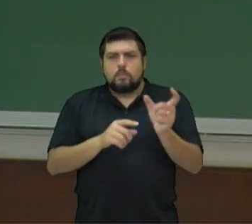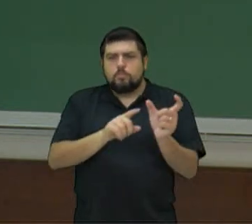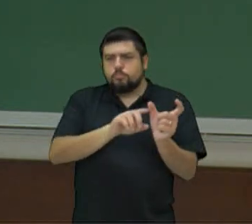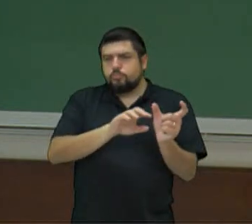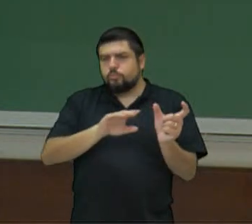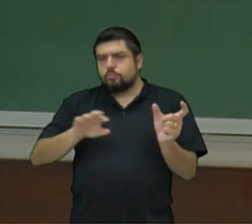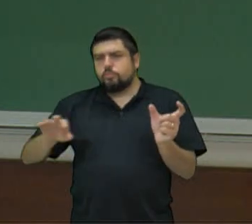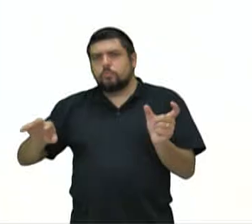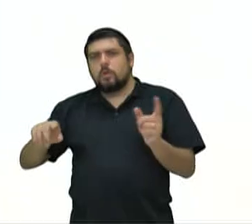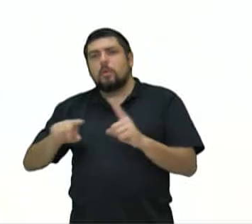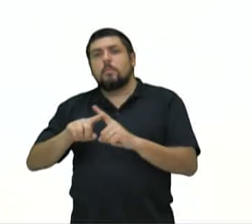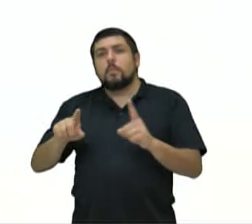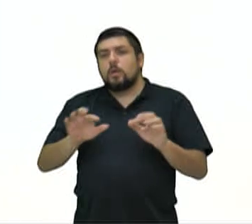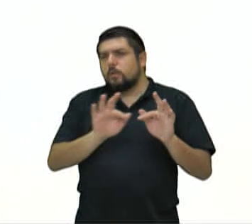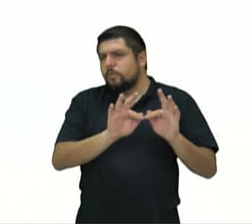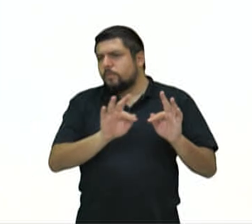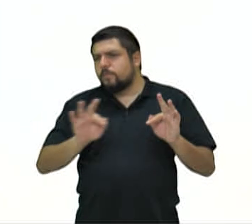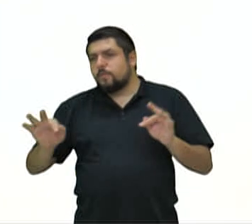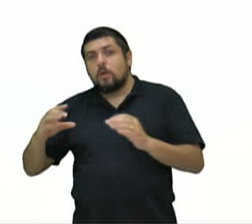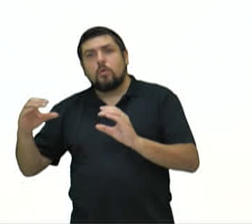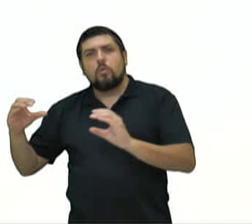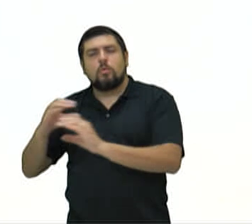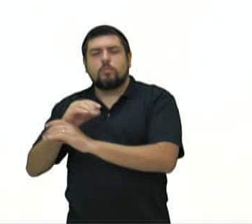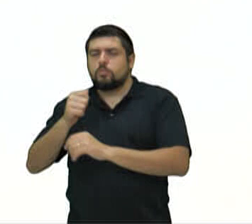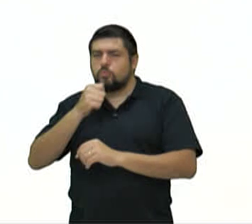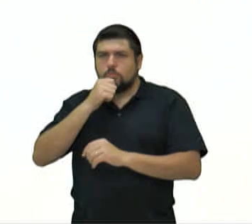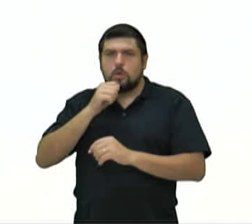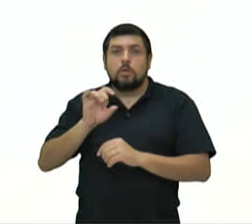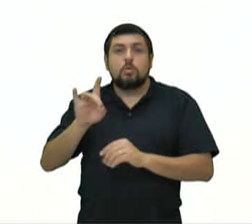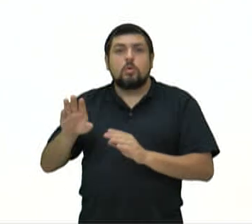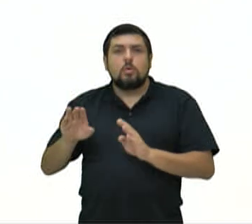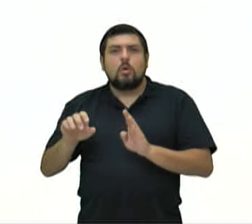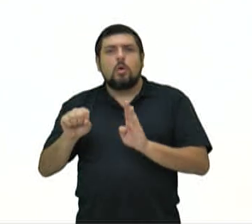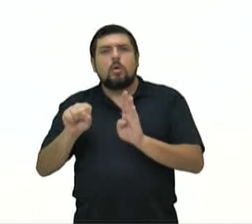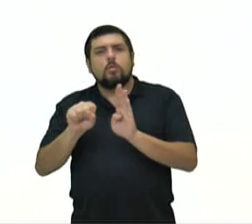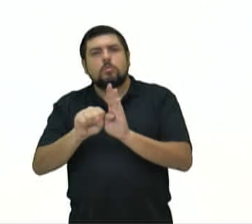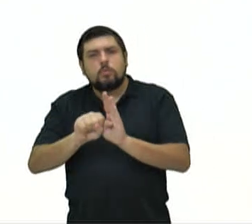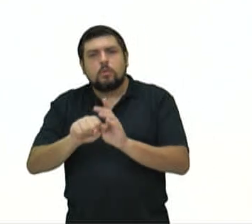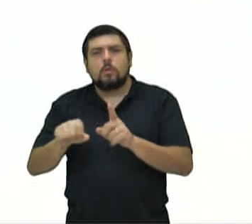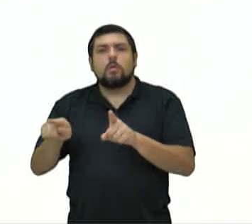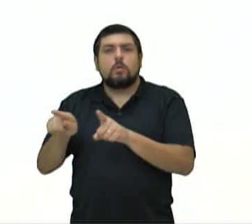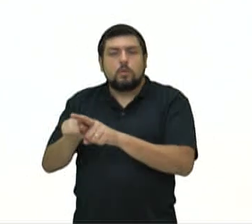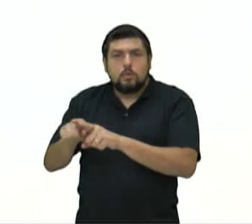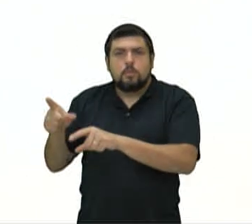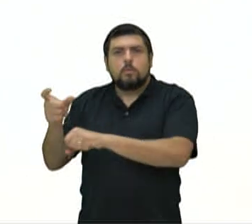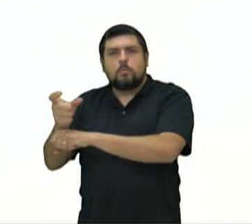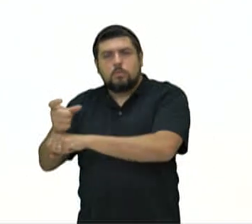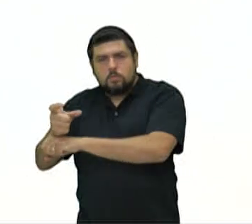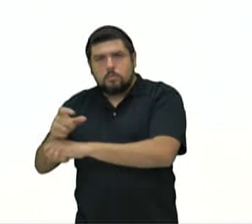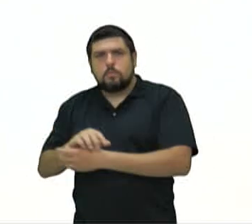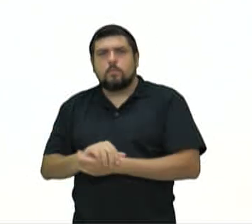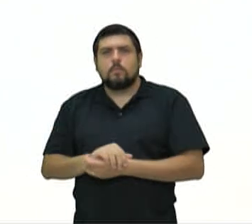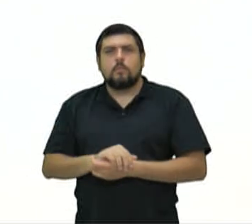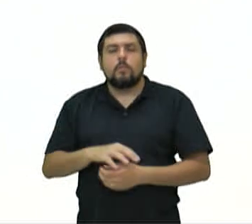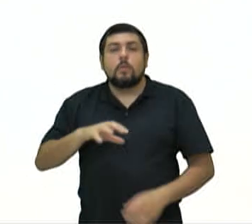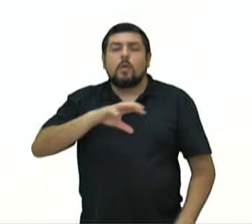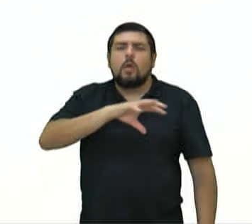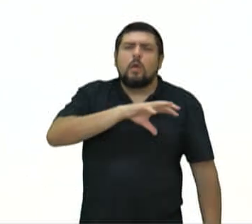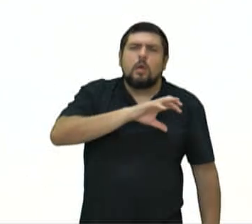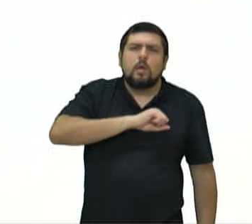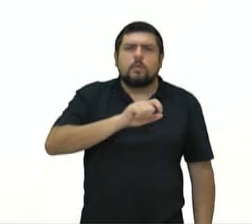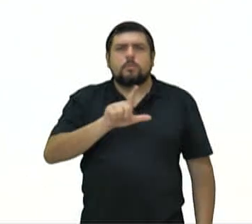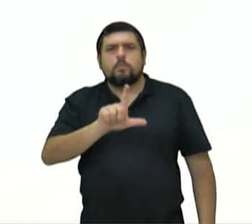Nesse caso aqui, eu tenho apenas o substantivo e o adjetivo, qualificando ali, né? Então, ele diz, eu amo